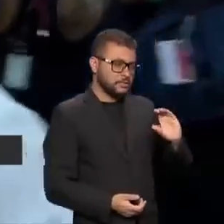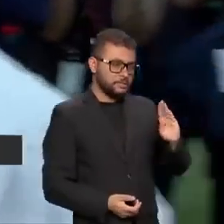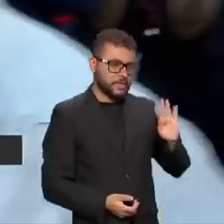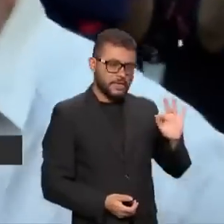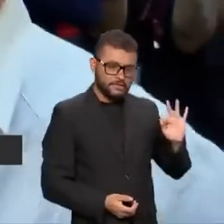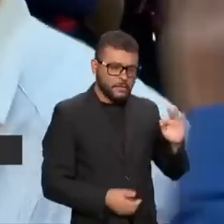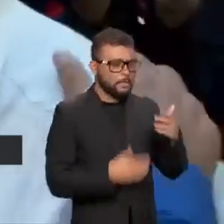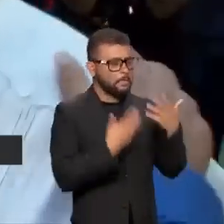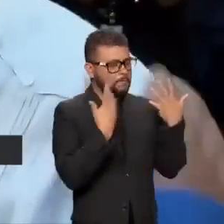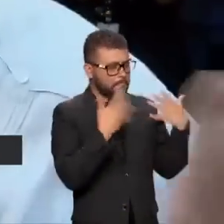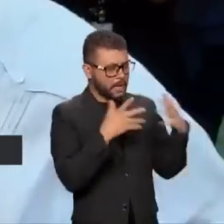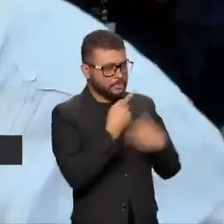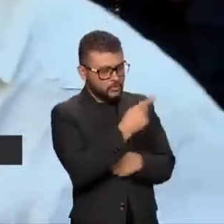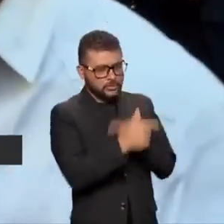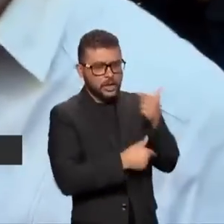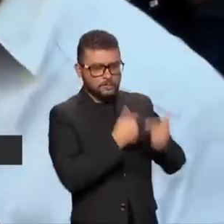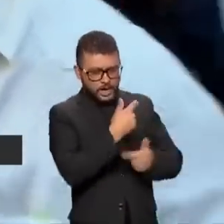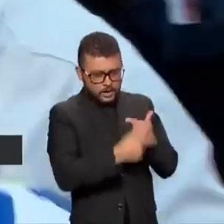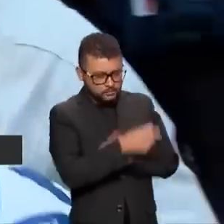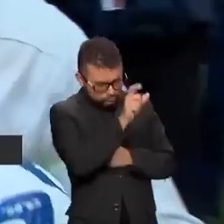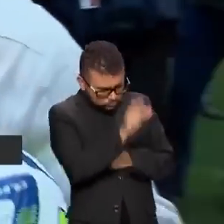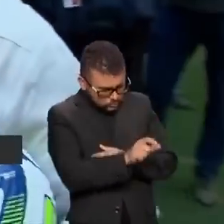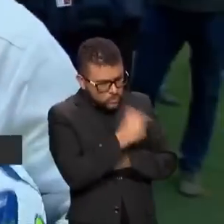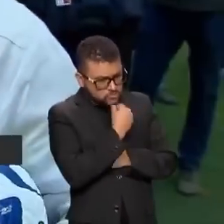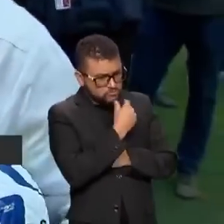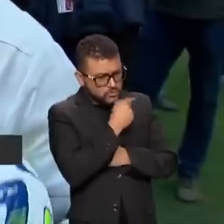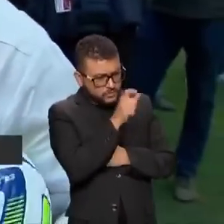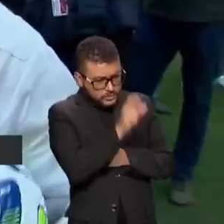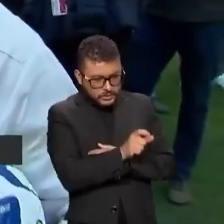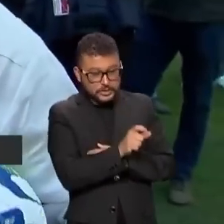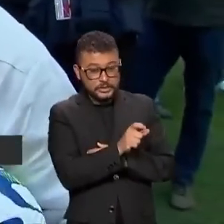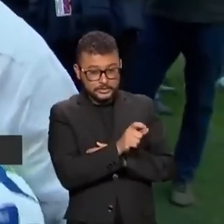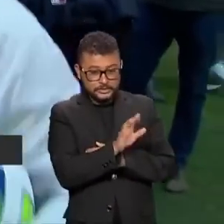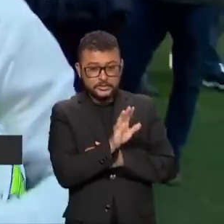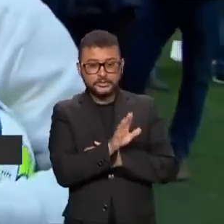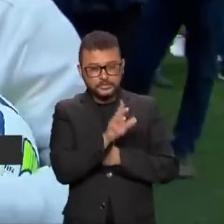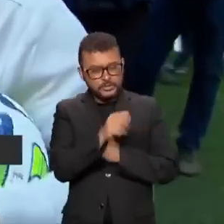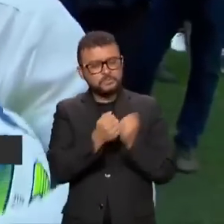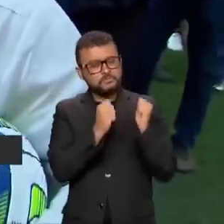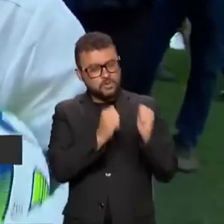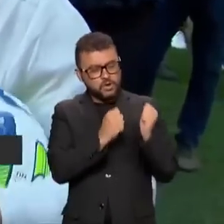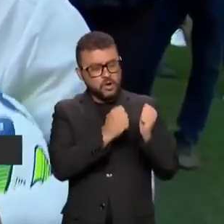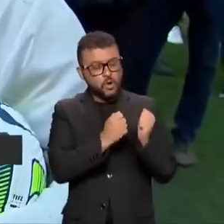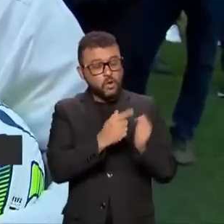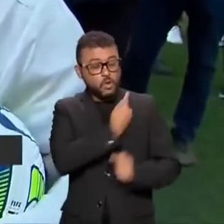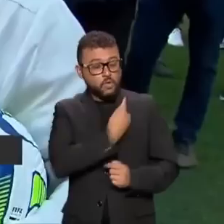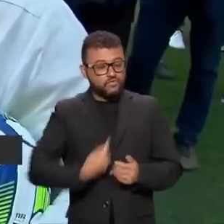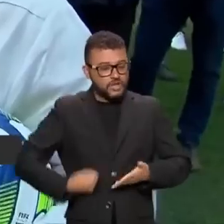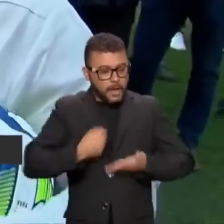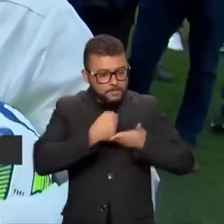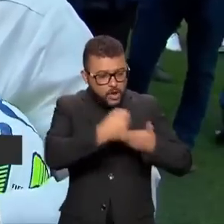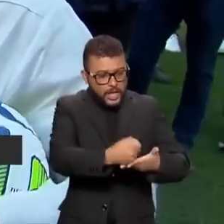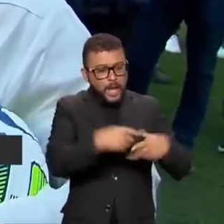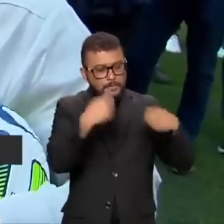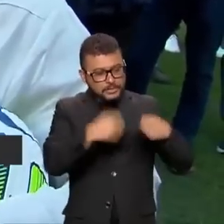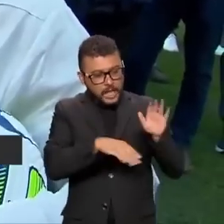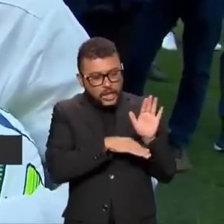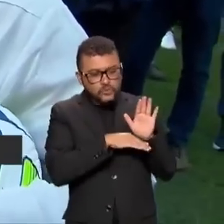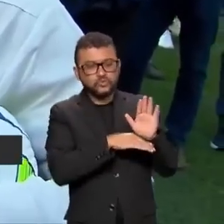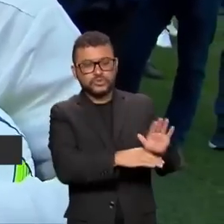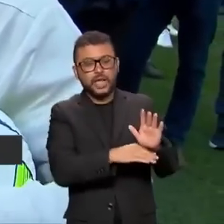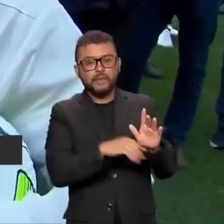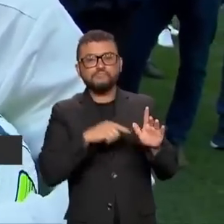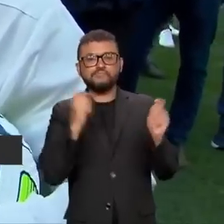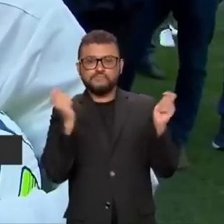trabalho. Eu quero que você saiba que você contará com o governo naquilo que for necessário para que